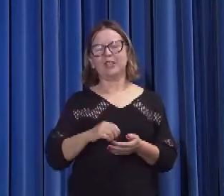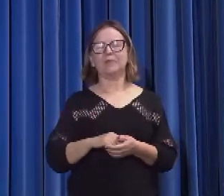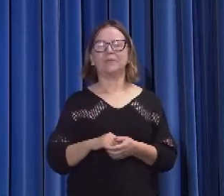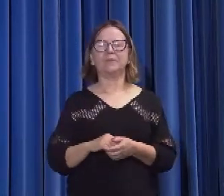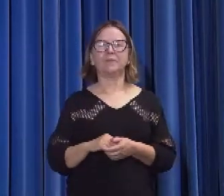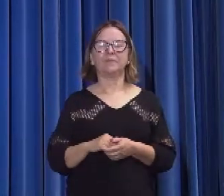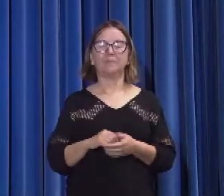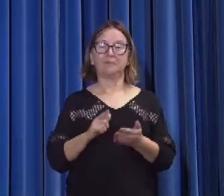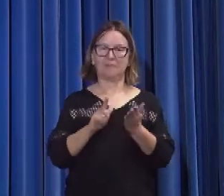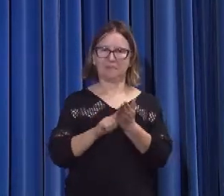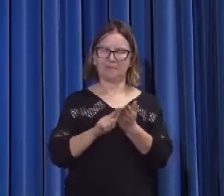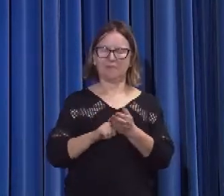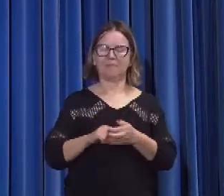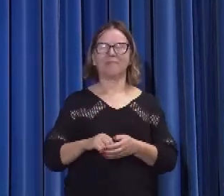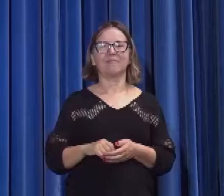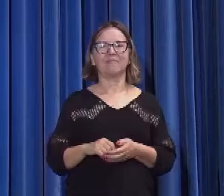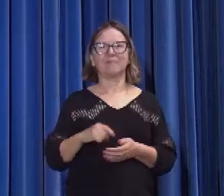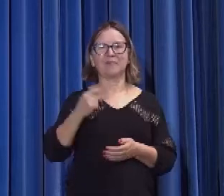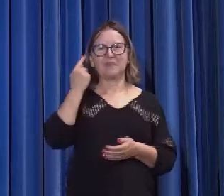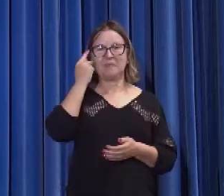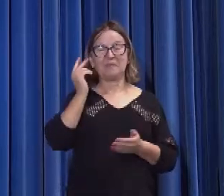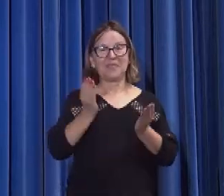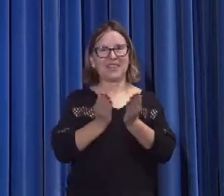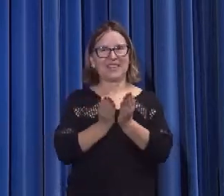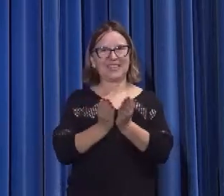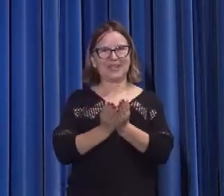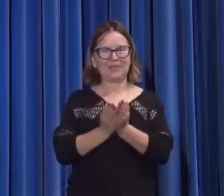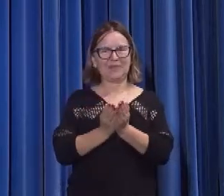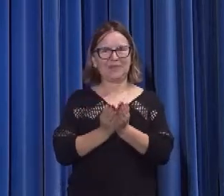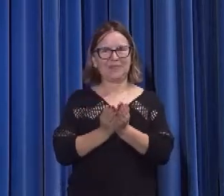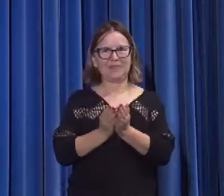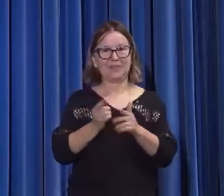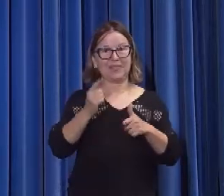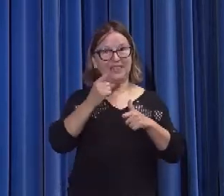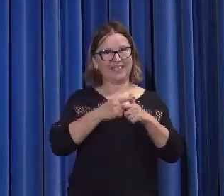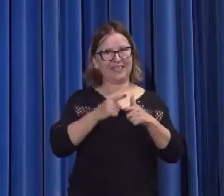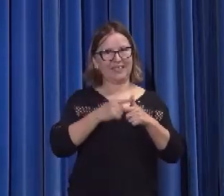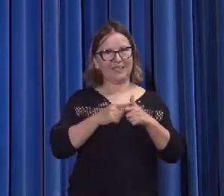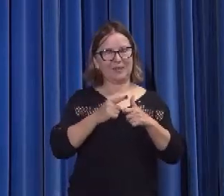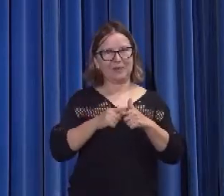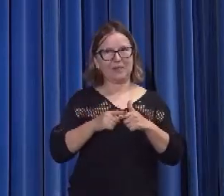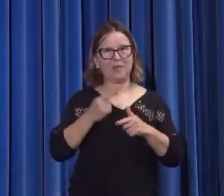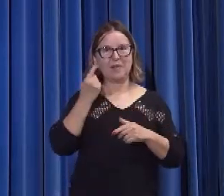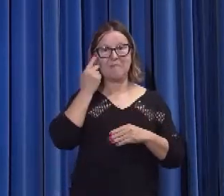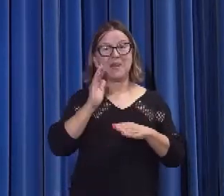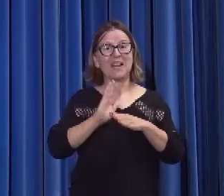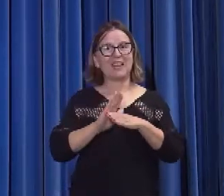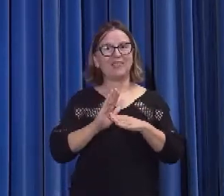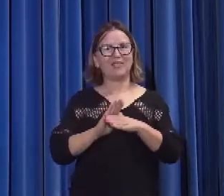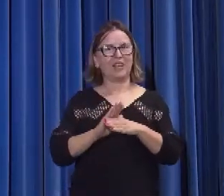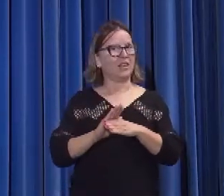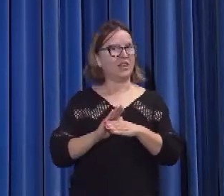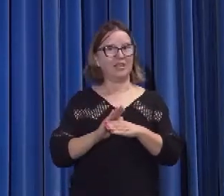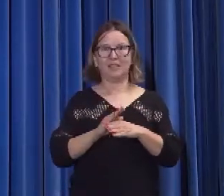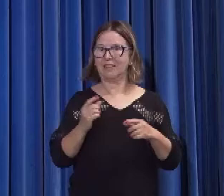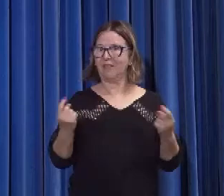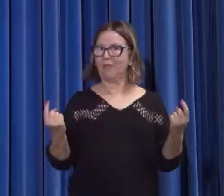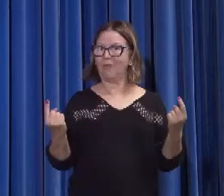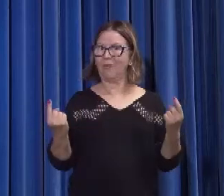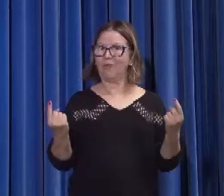Voltando ao boletim, para o cristão as tribulações trabalham a seu favor, não contra. Romanos